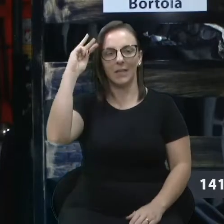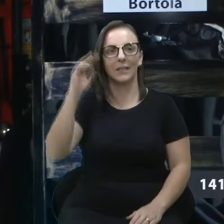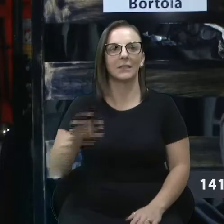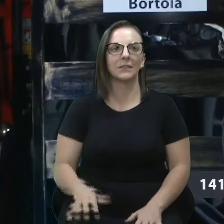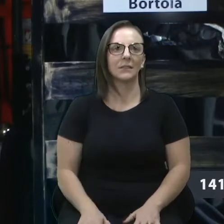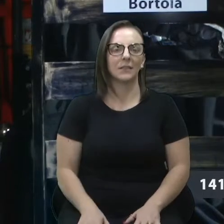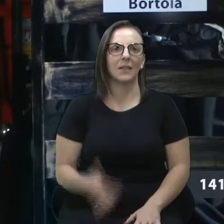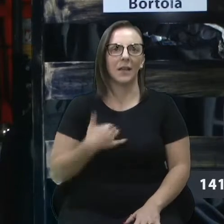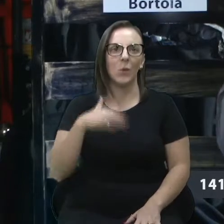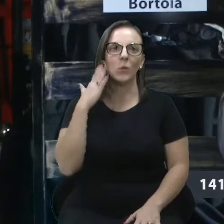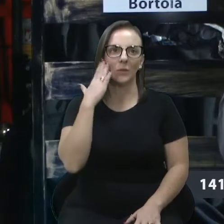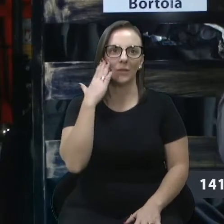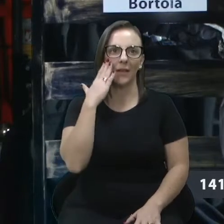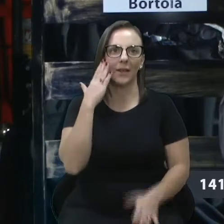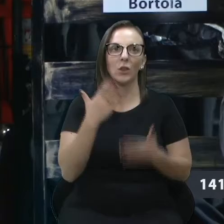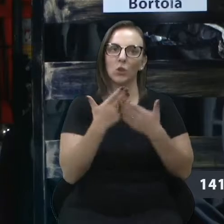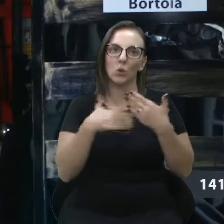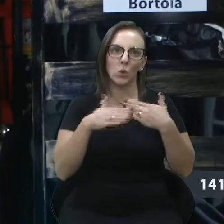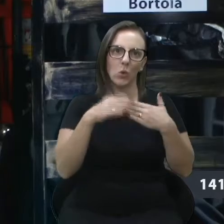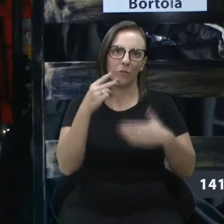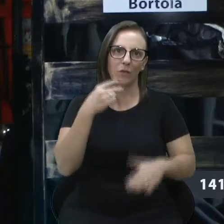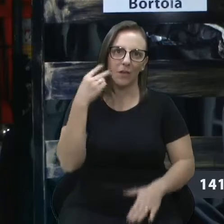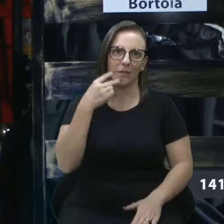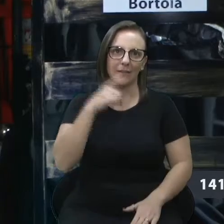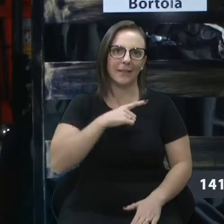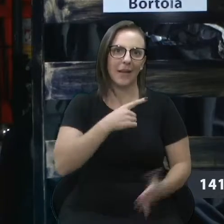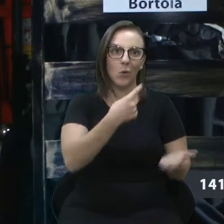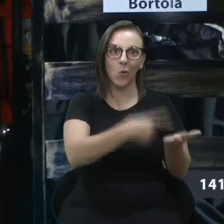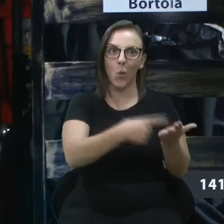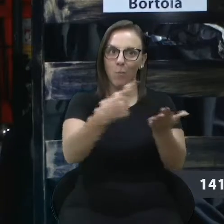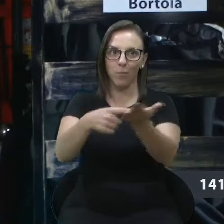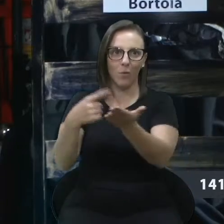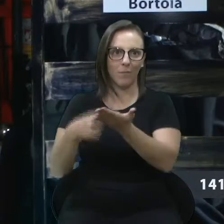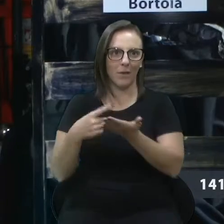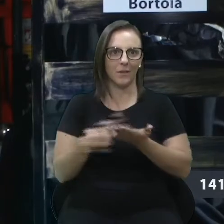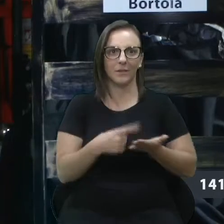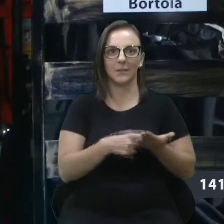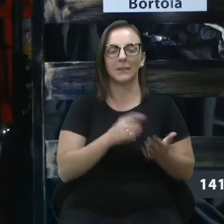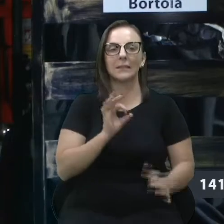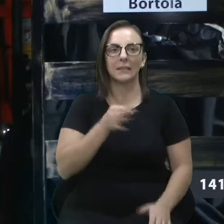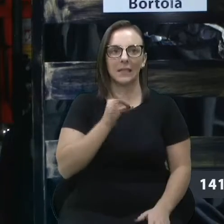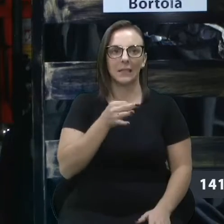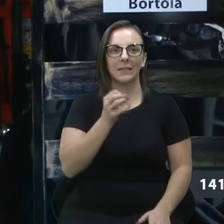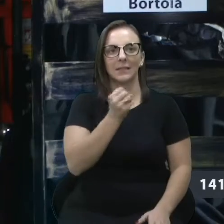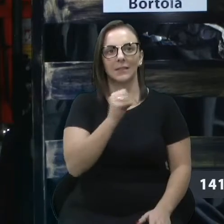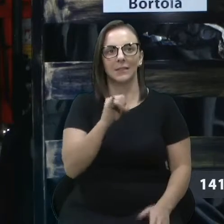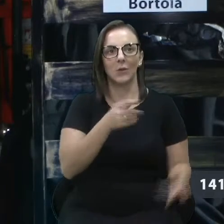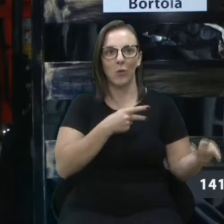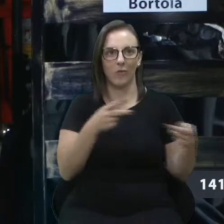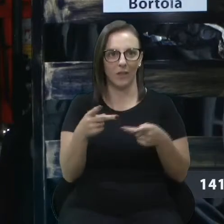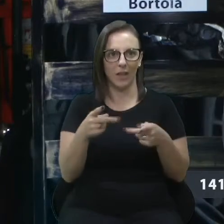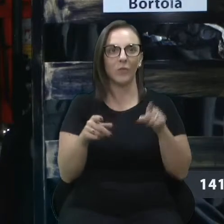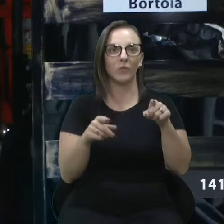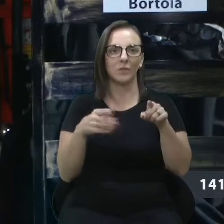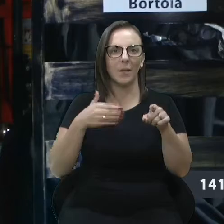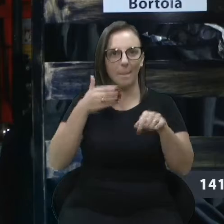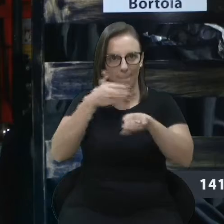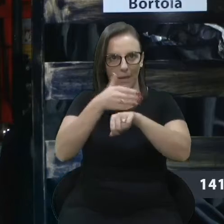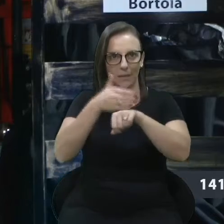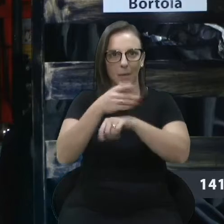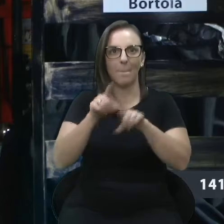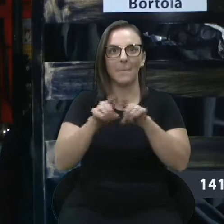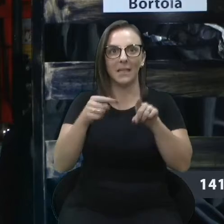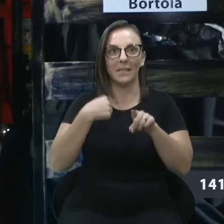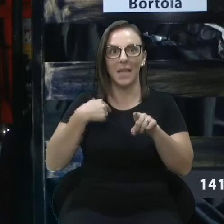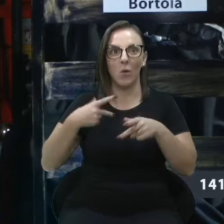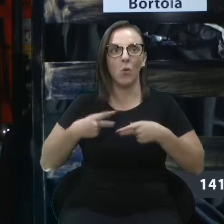Valim, eu sei que todos os vereadores aqui têm bastante compromisso. Eu tenho certeza absoluta que se eu tivesse convidado o senhor teria ido. Mas eu fui convidado